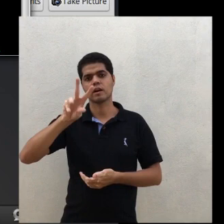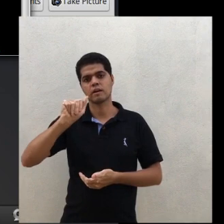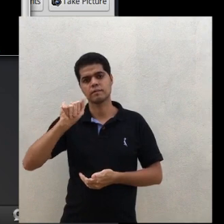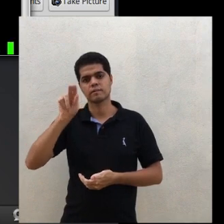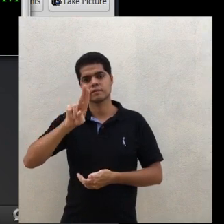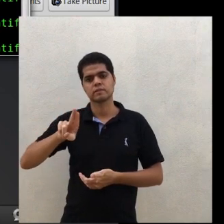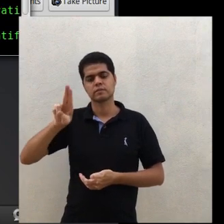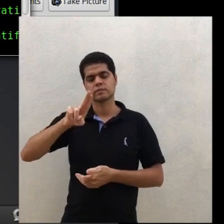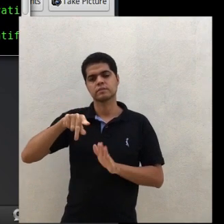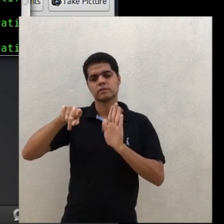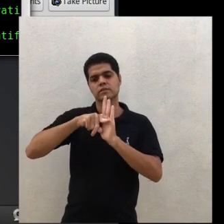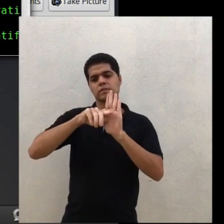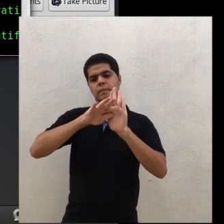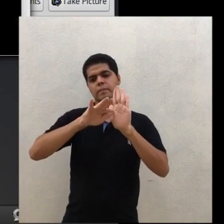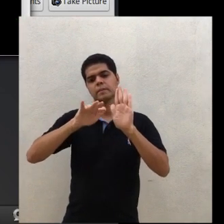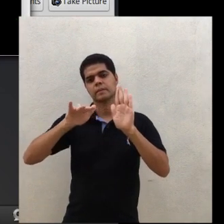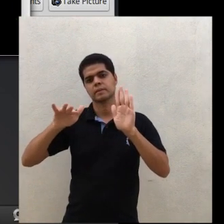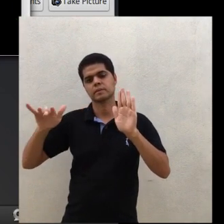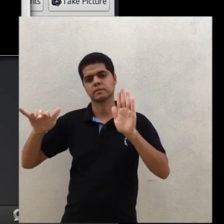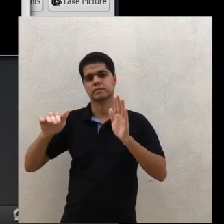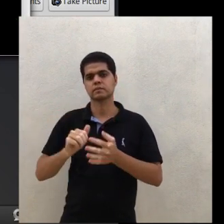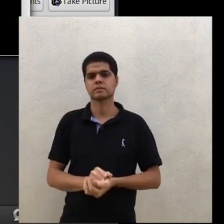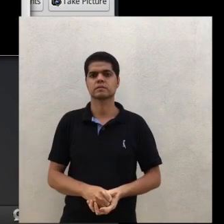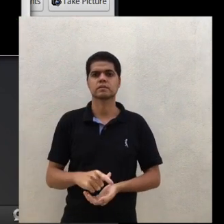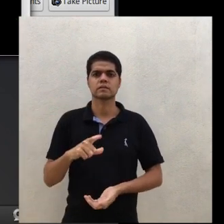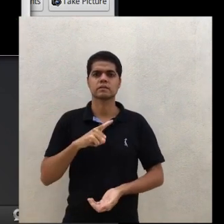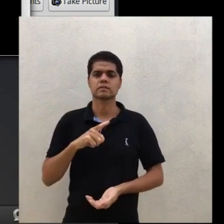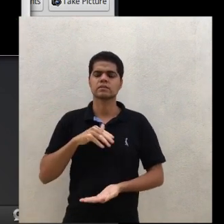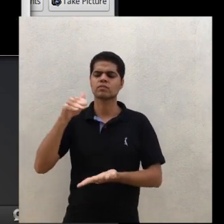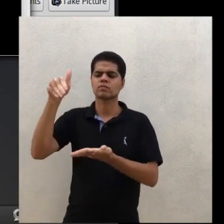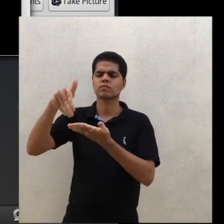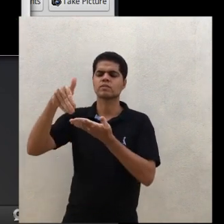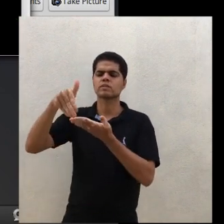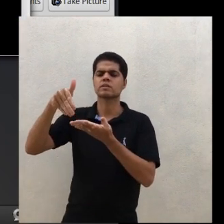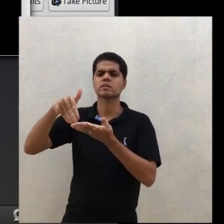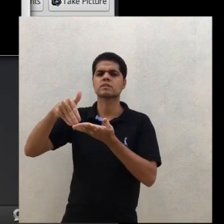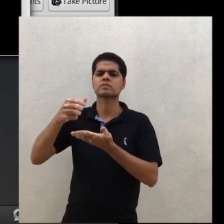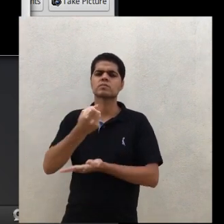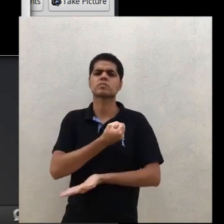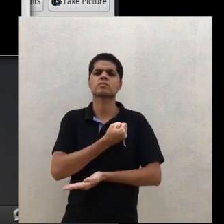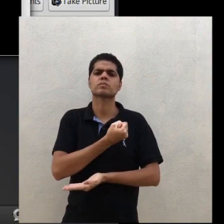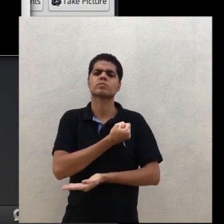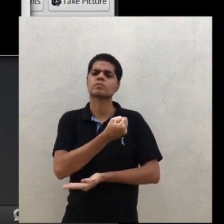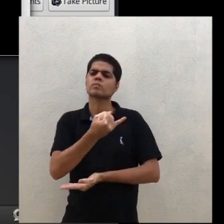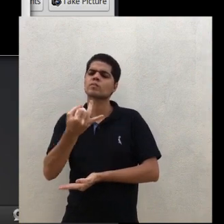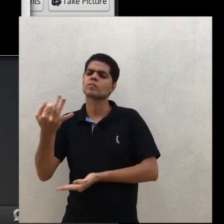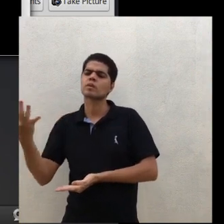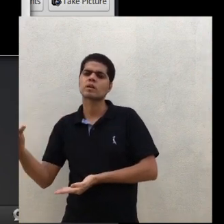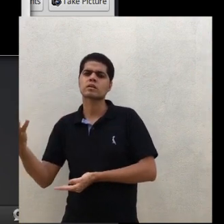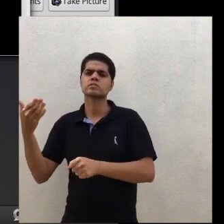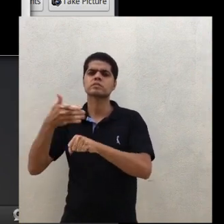valor das minhas variáveis de entrada, né? Então,